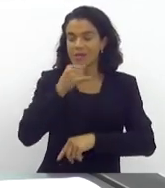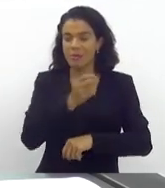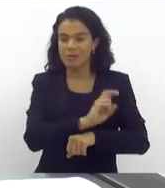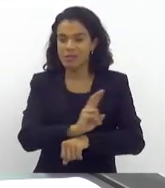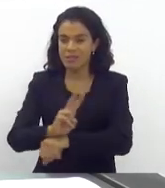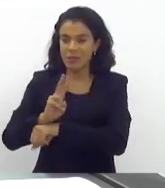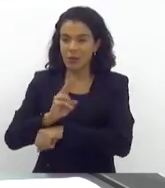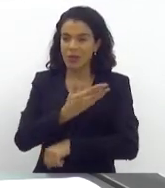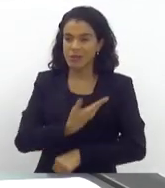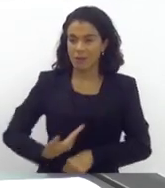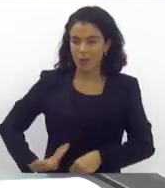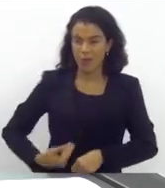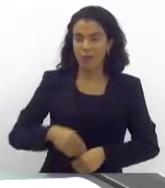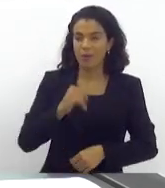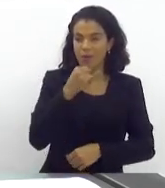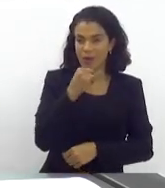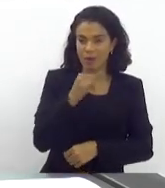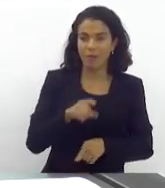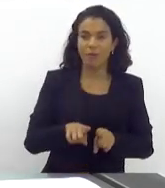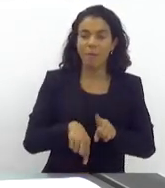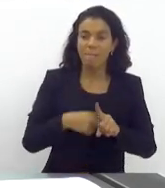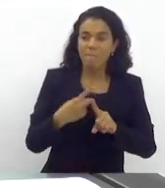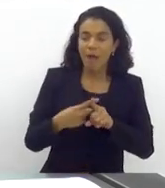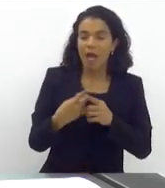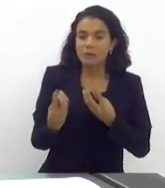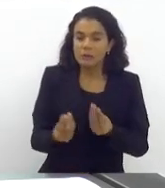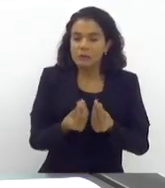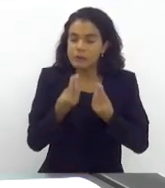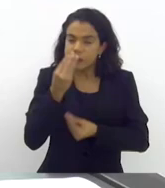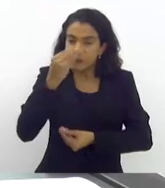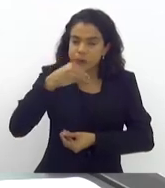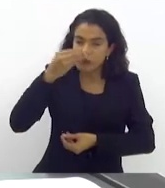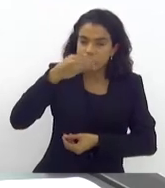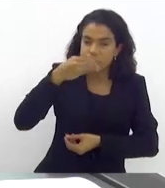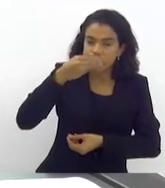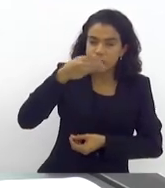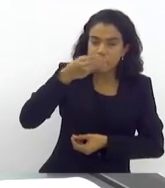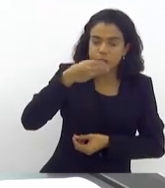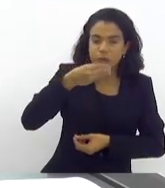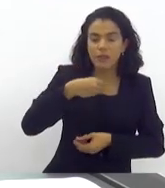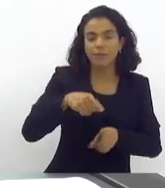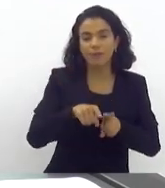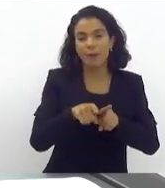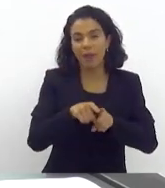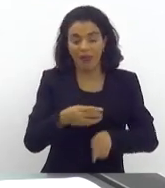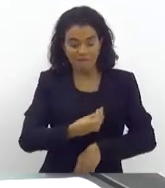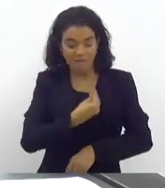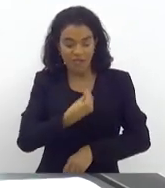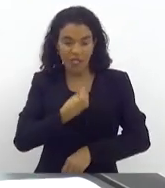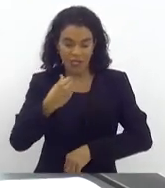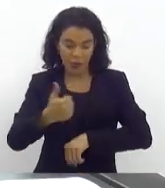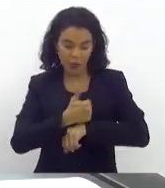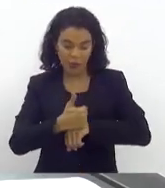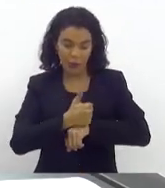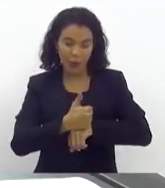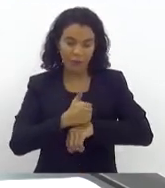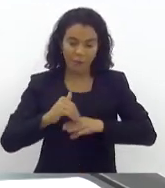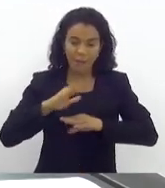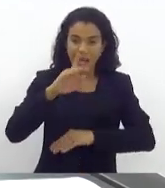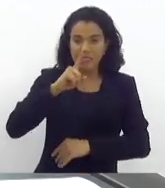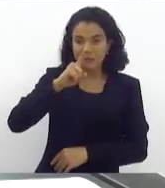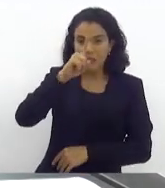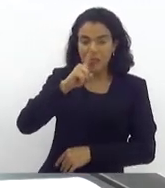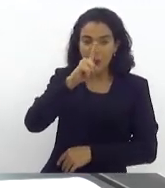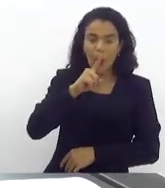uma atuação mais vulnerável, né? Mais que a vida do profissional está mais em risco. Isso também